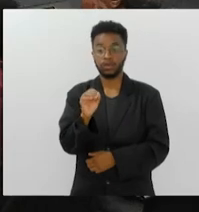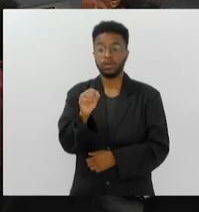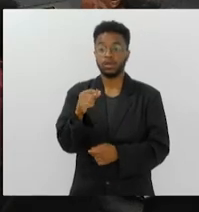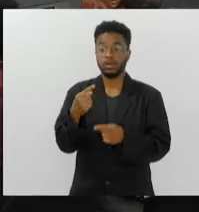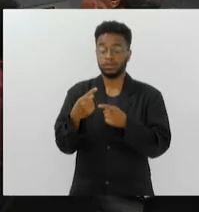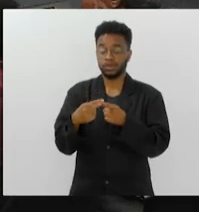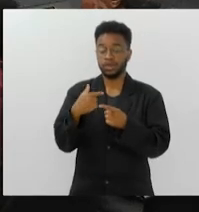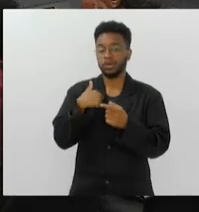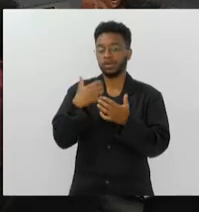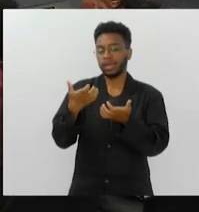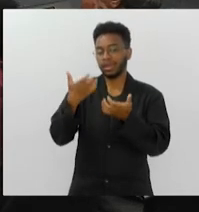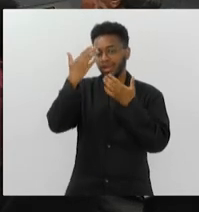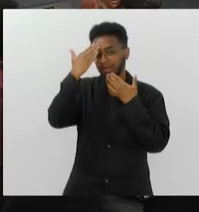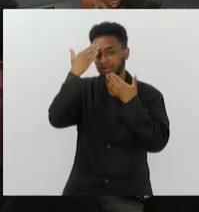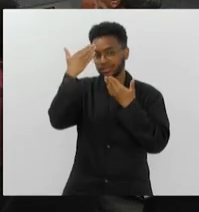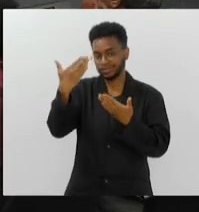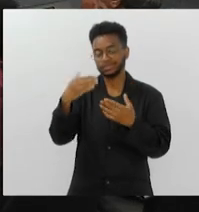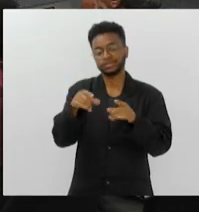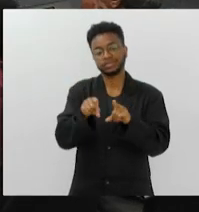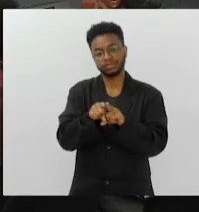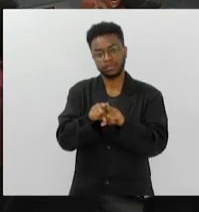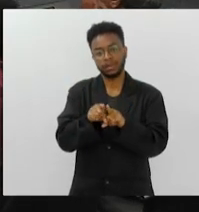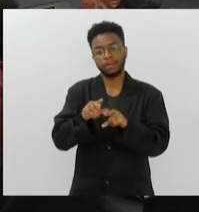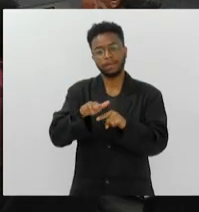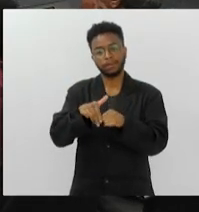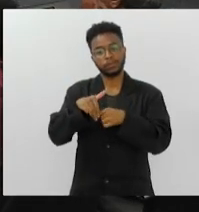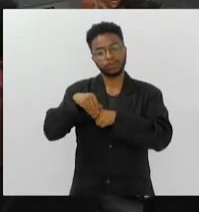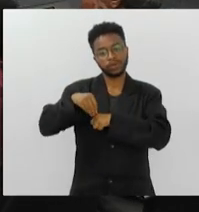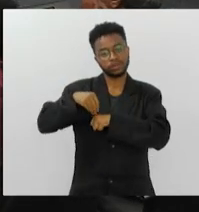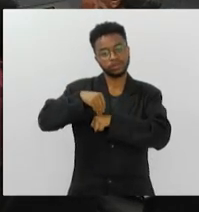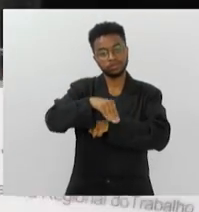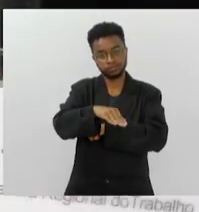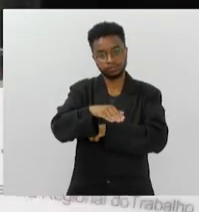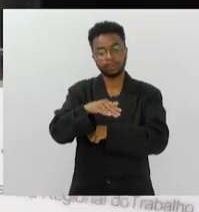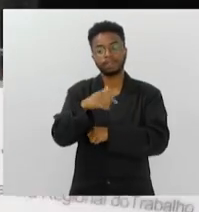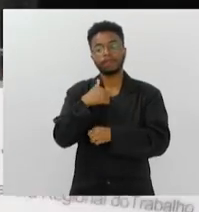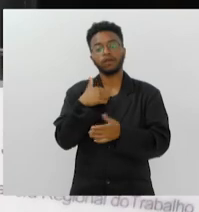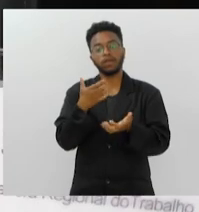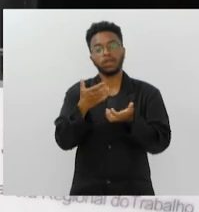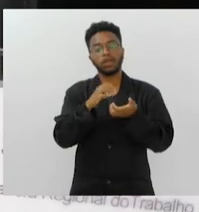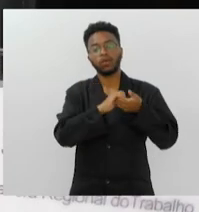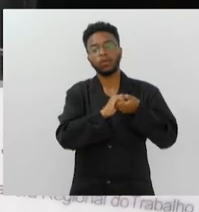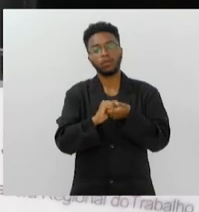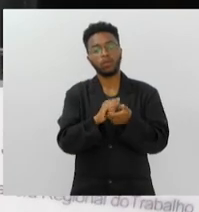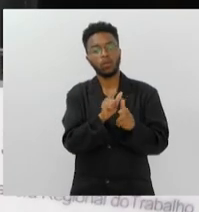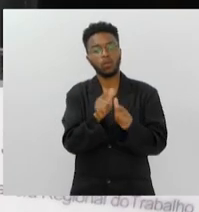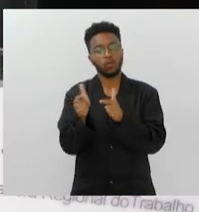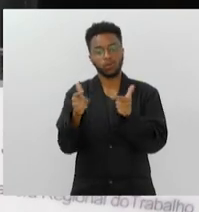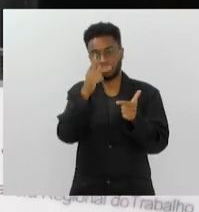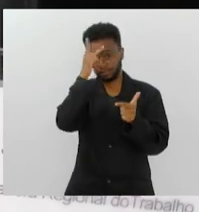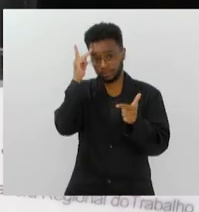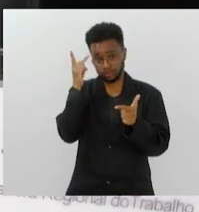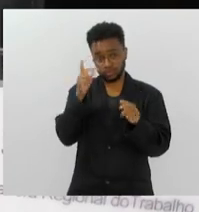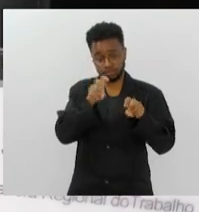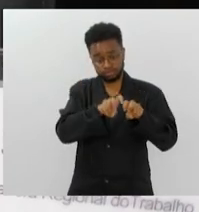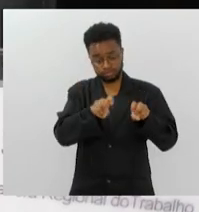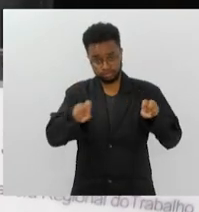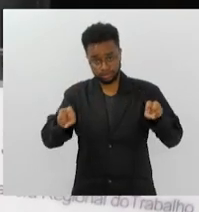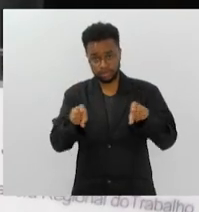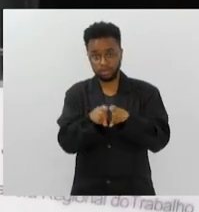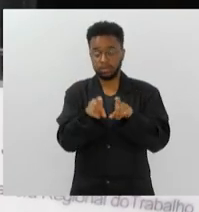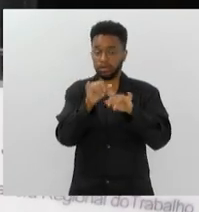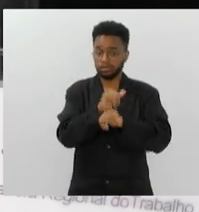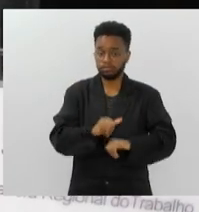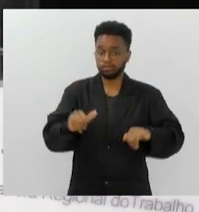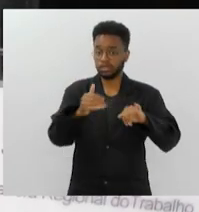já agradeço por esta indicação, cumprimentar os demais componentes da mesa, dizer para